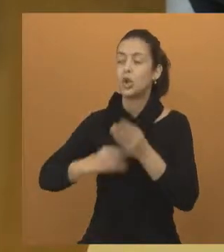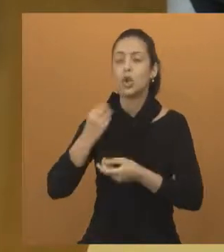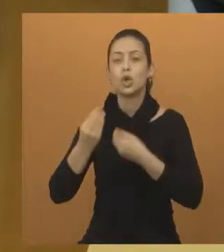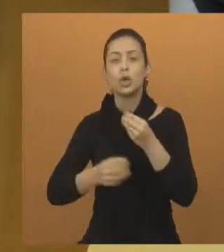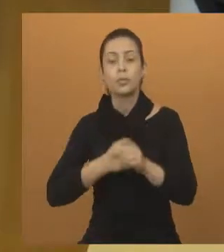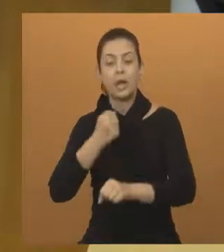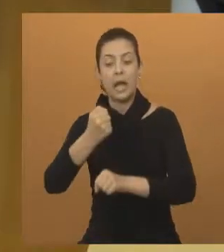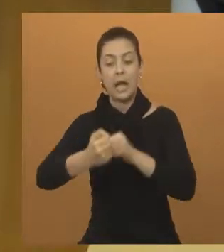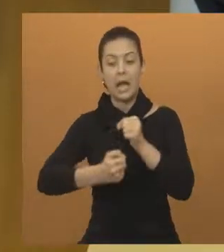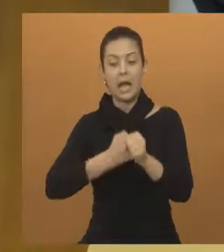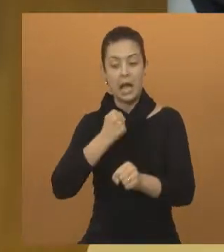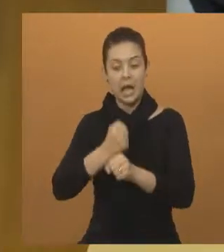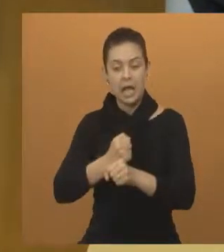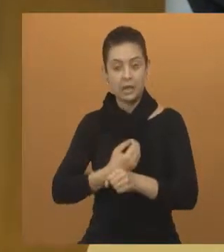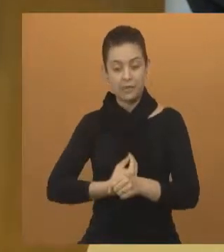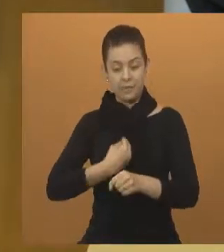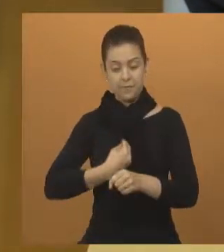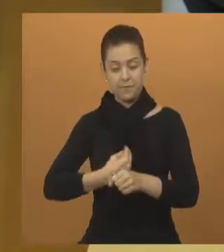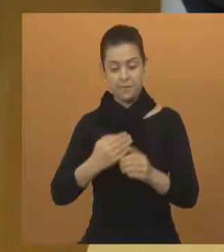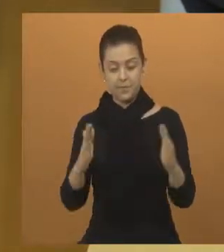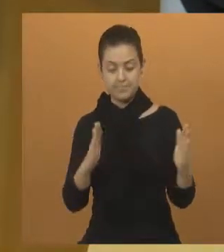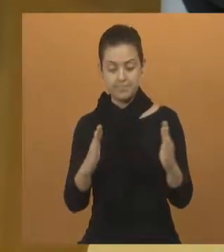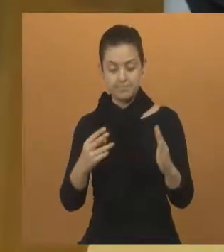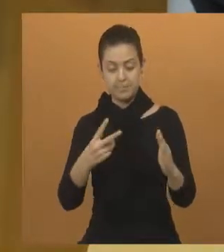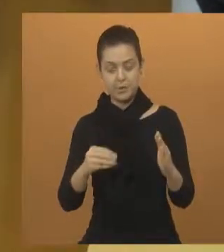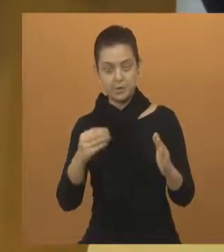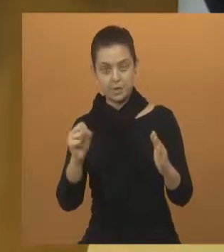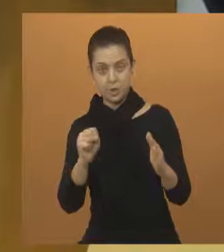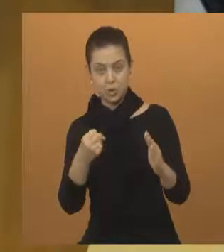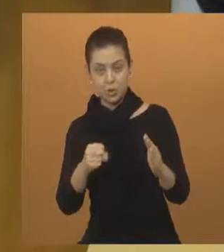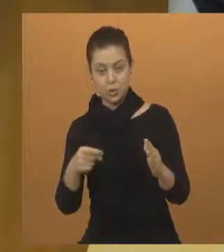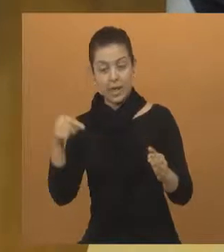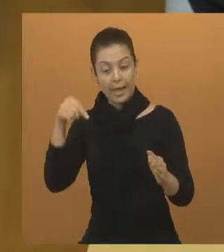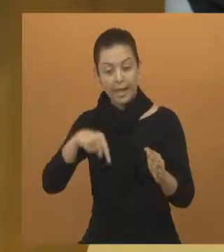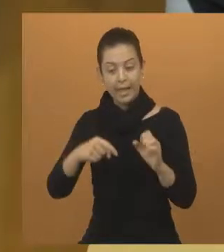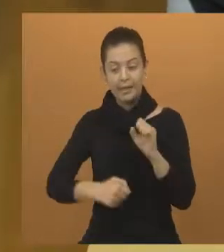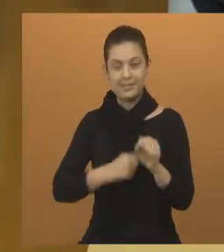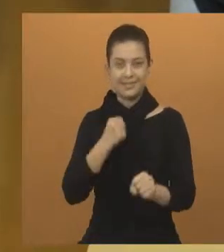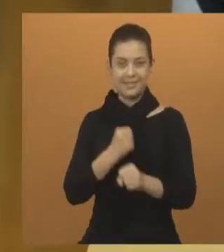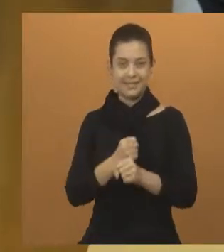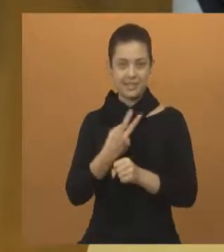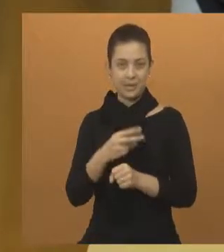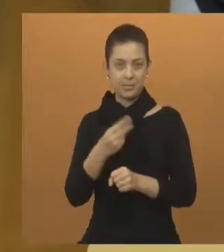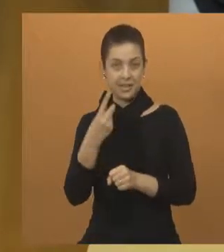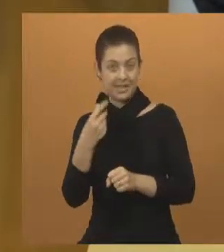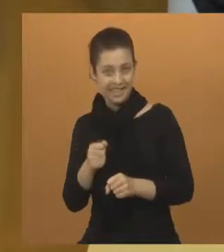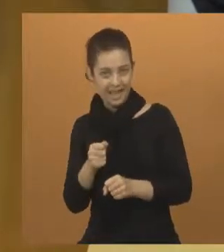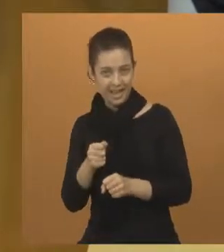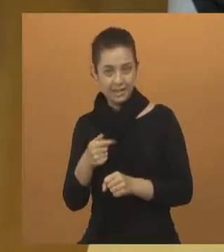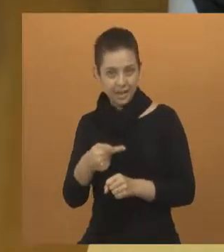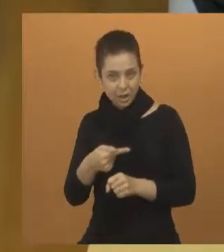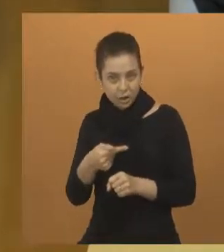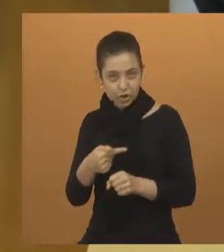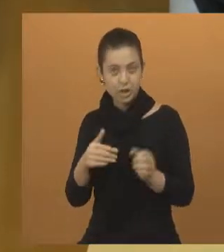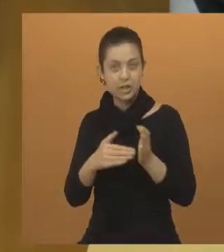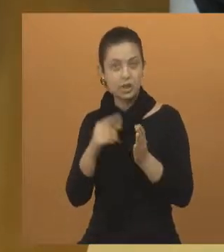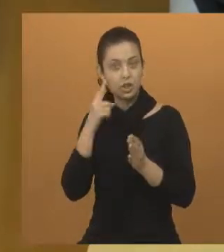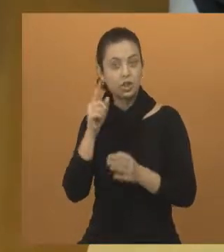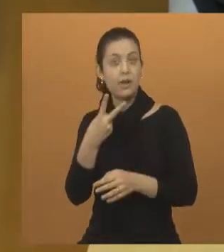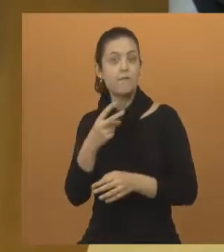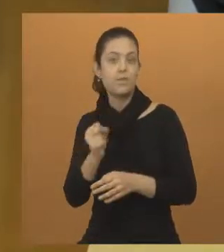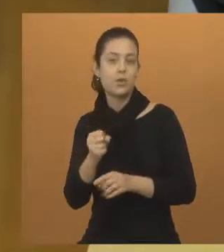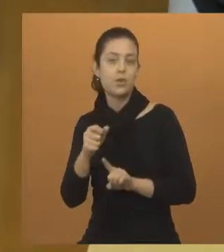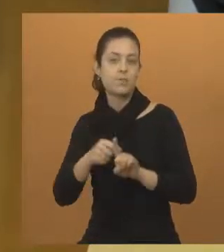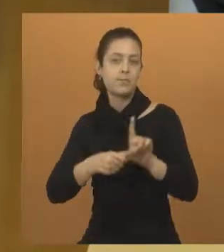ao ano de exercício de 2018 poderá ser solicitada até o dia 28 de dezembro